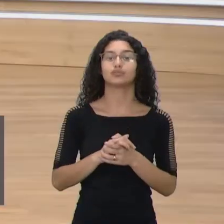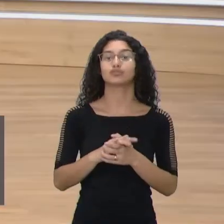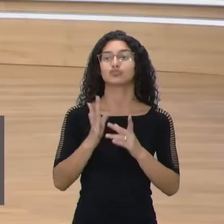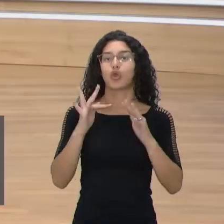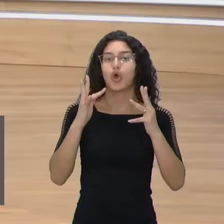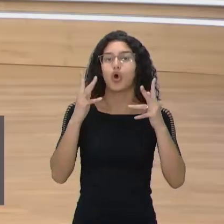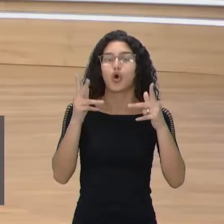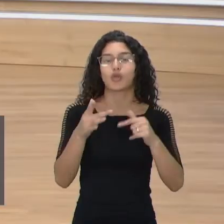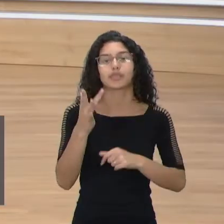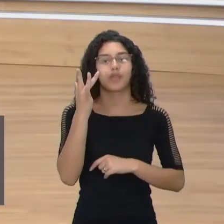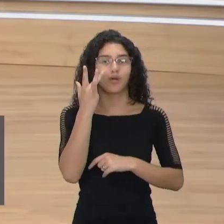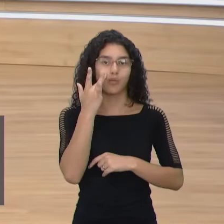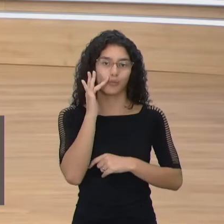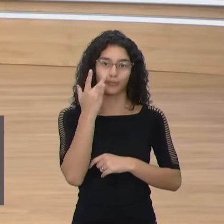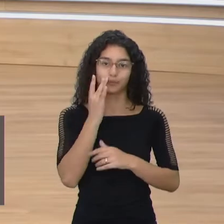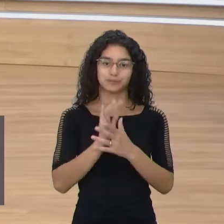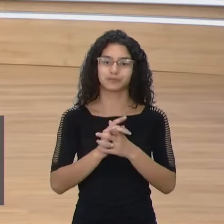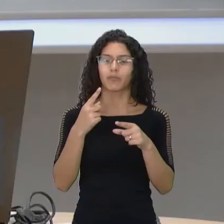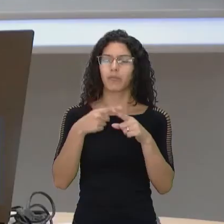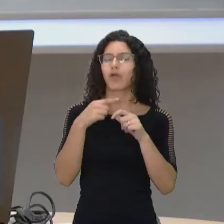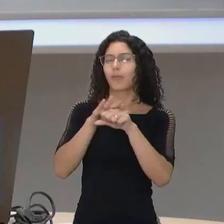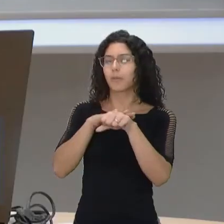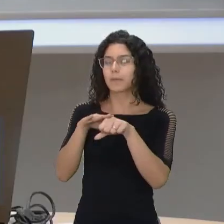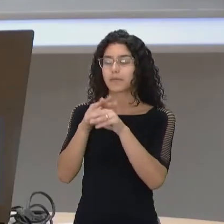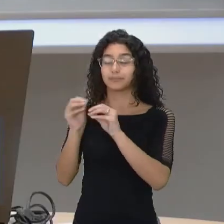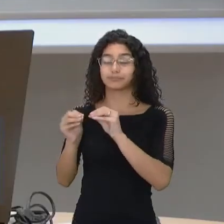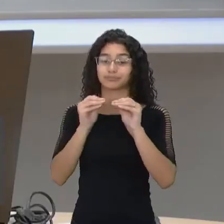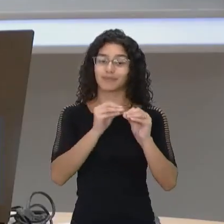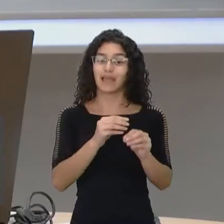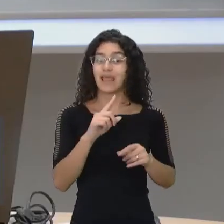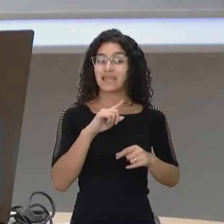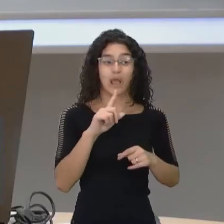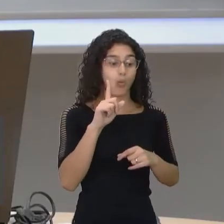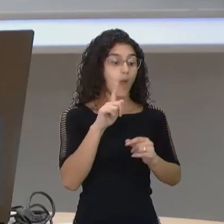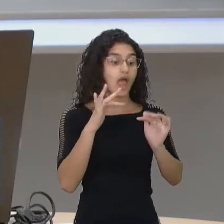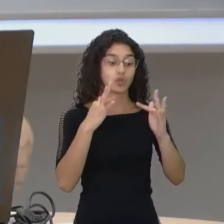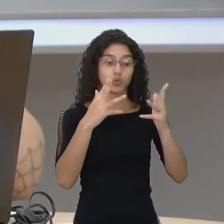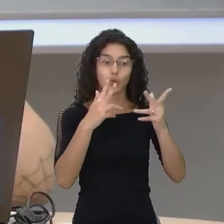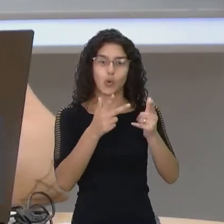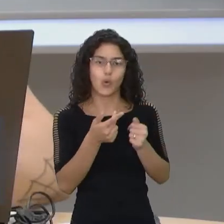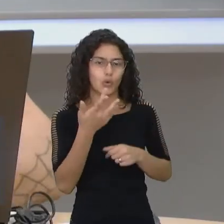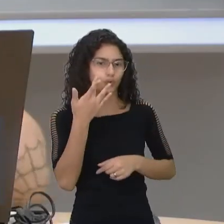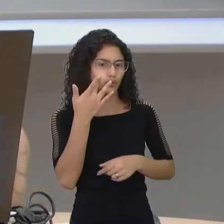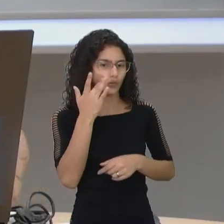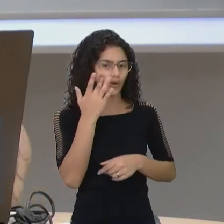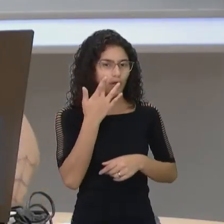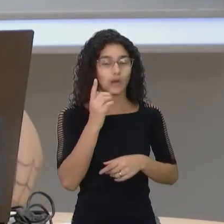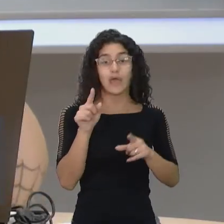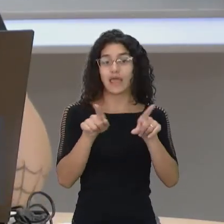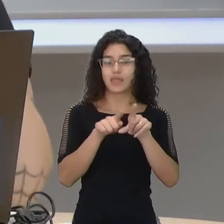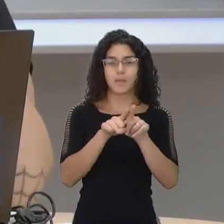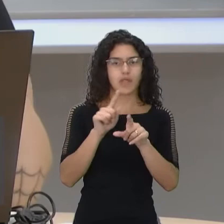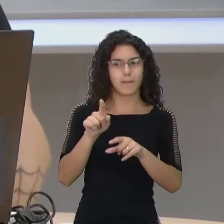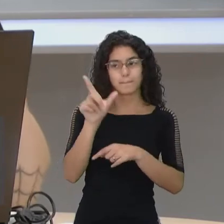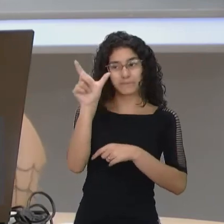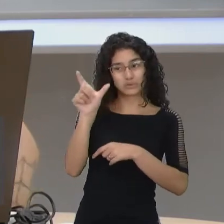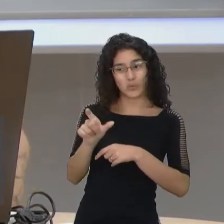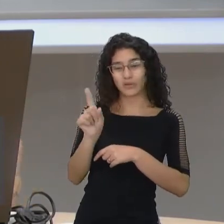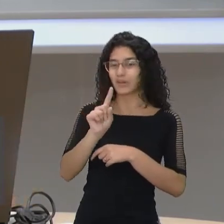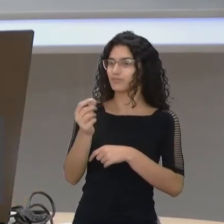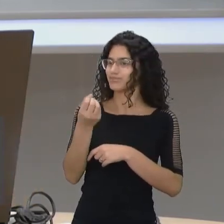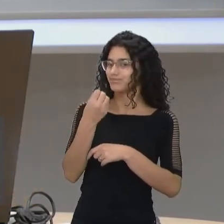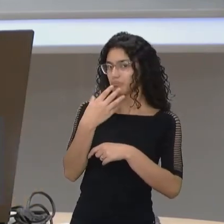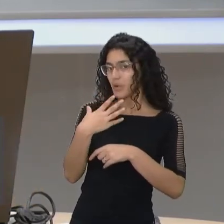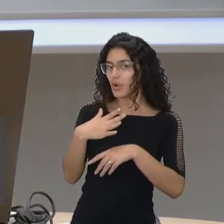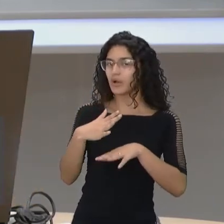ouro, porque chegaram para ele algumas conversas de que aquele Ourives ele não era muito assim, muito confiável, sabe?